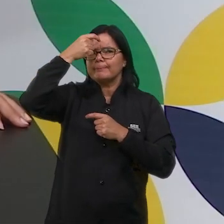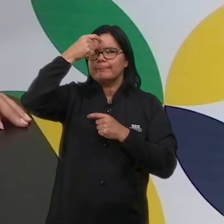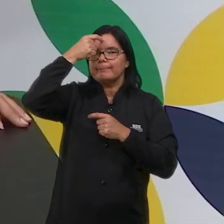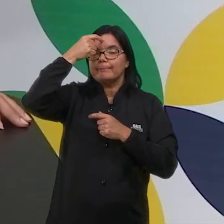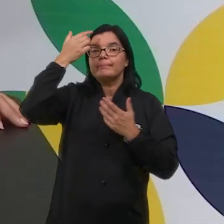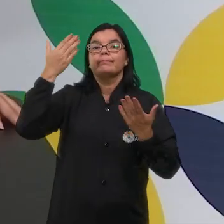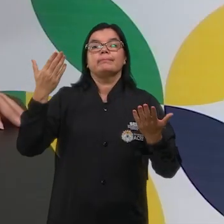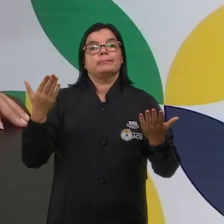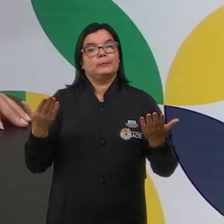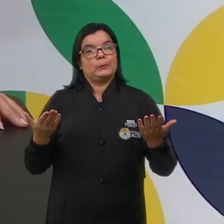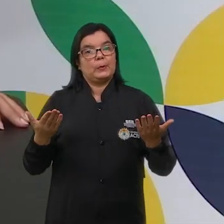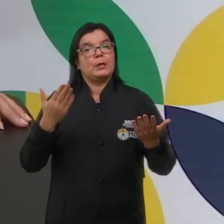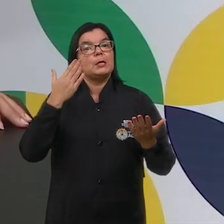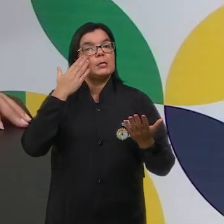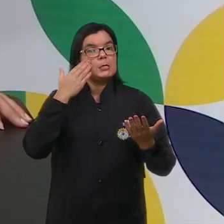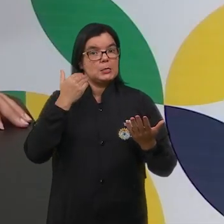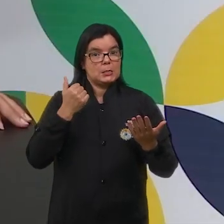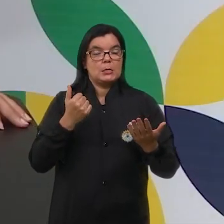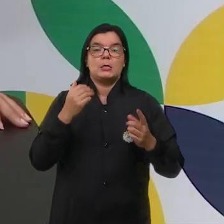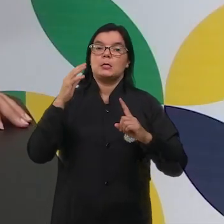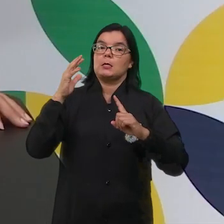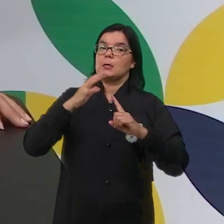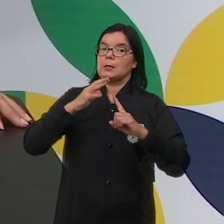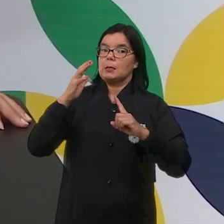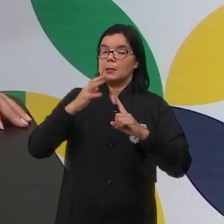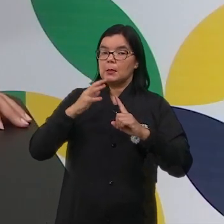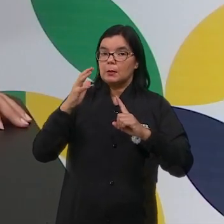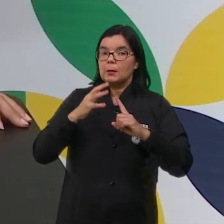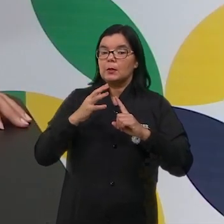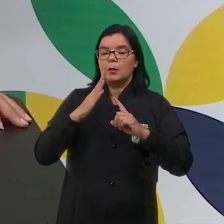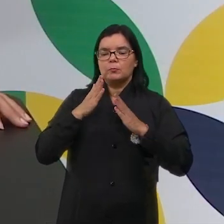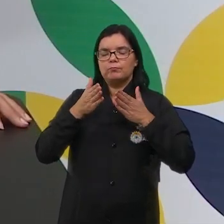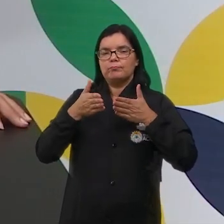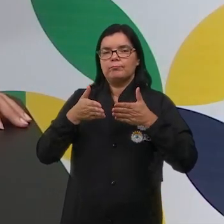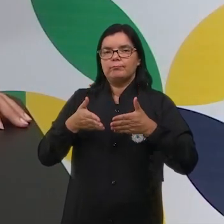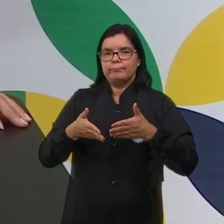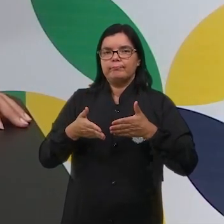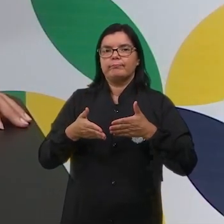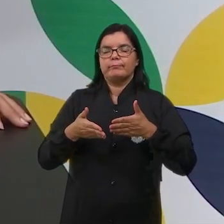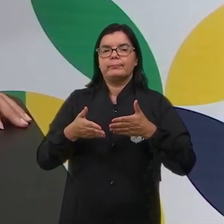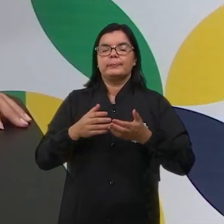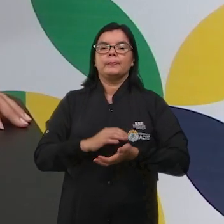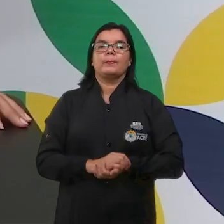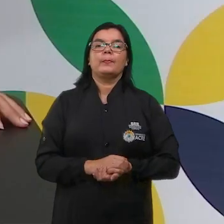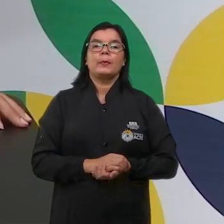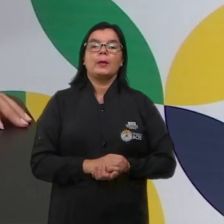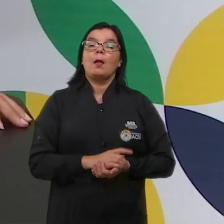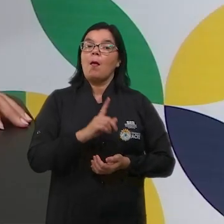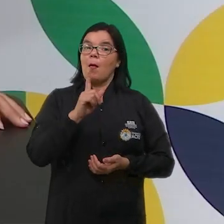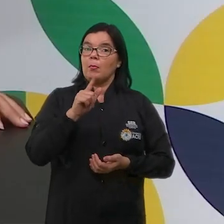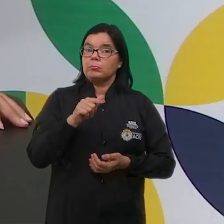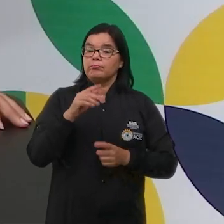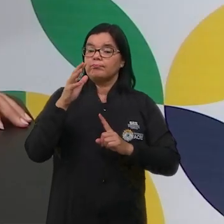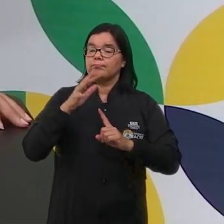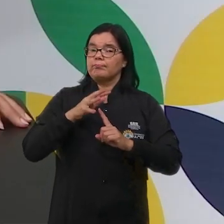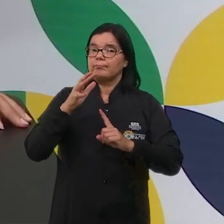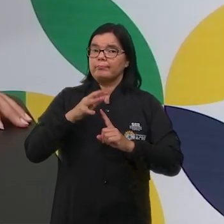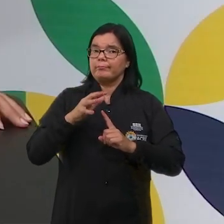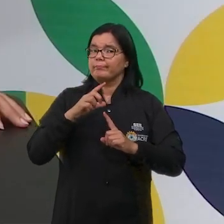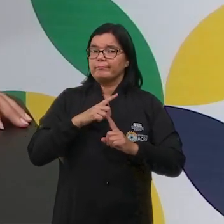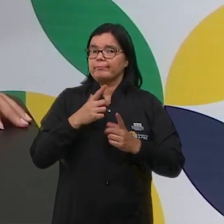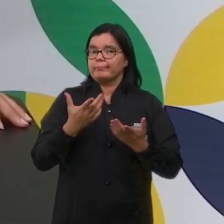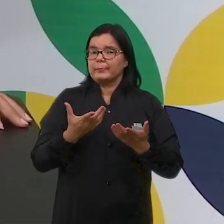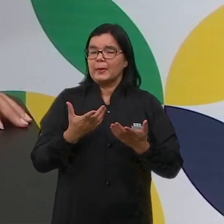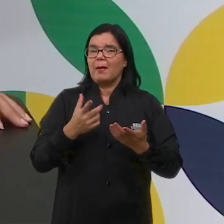Sabemos que ele está lá para influenciar efetivamente, diretamente, o seu organismo. Essa influência, essa